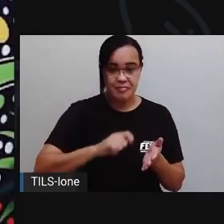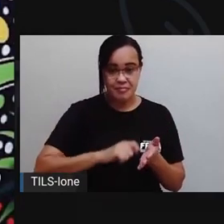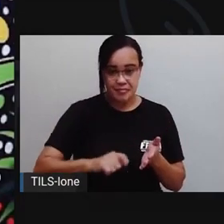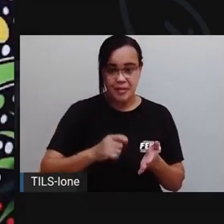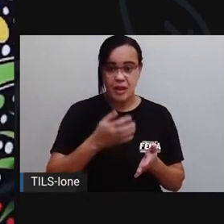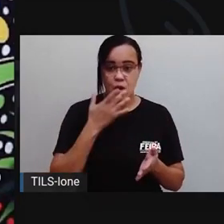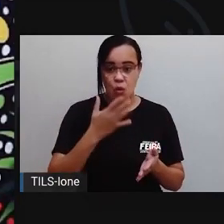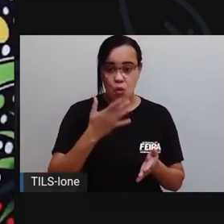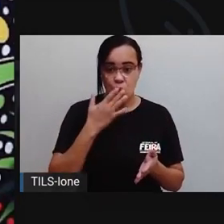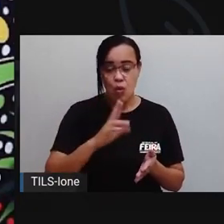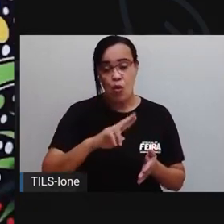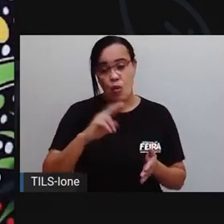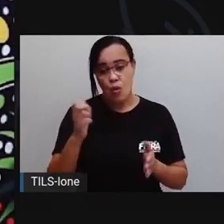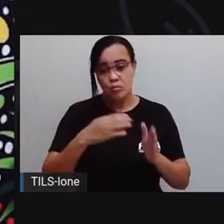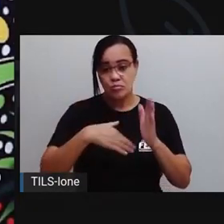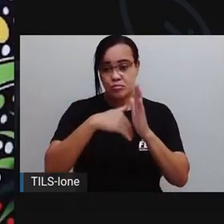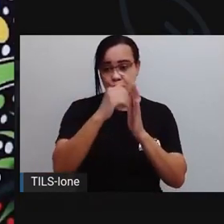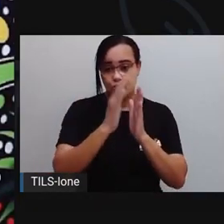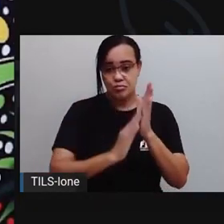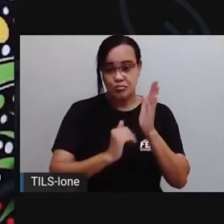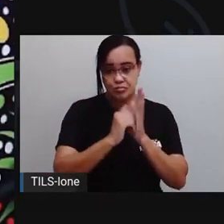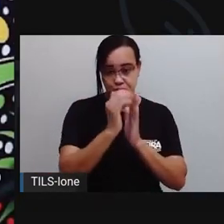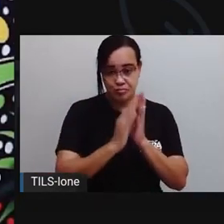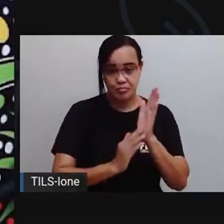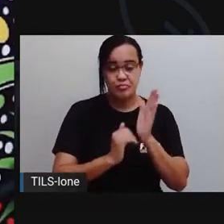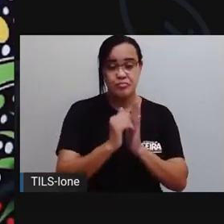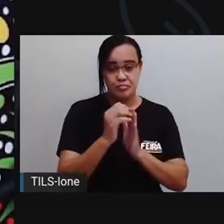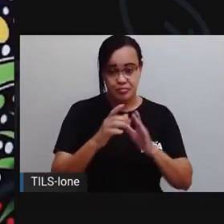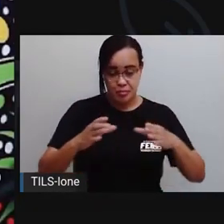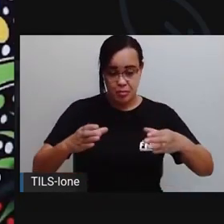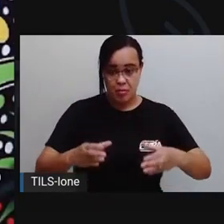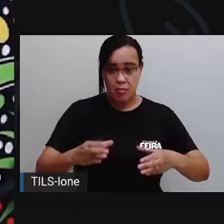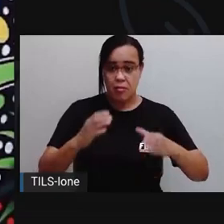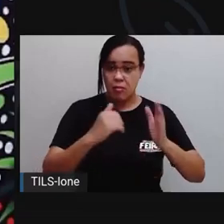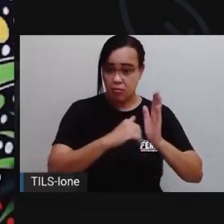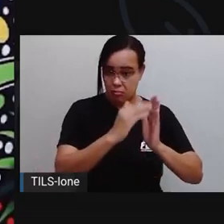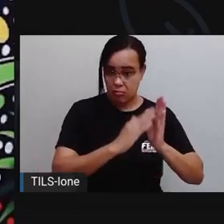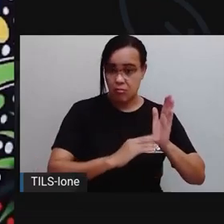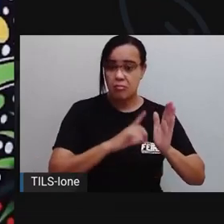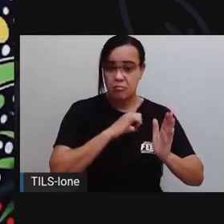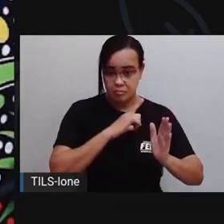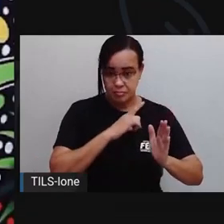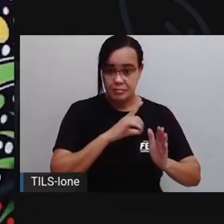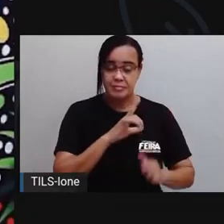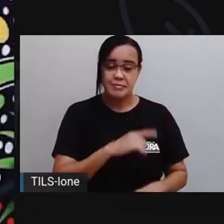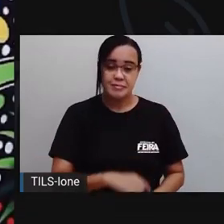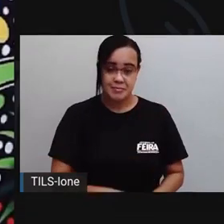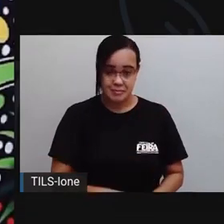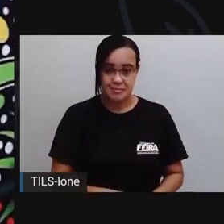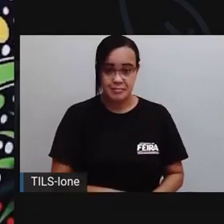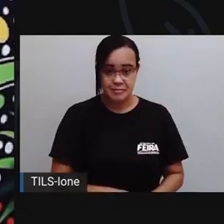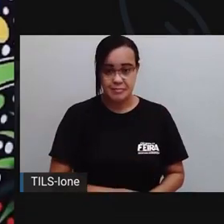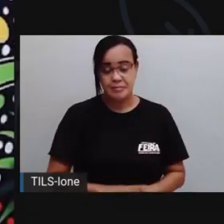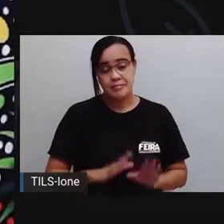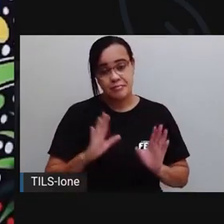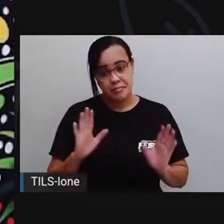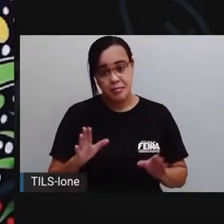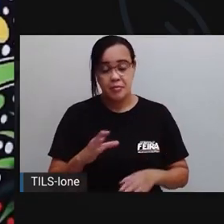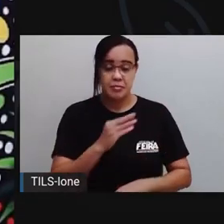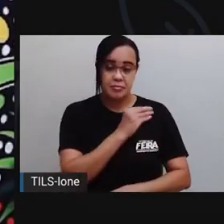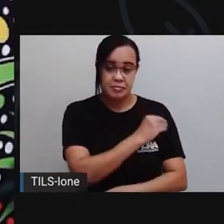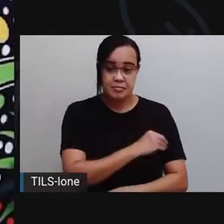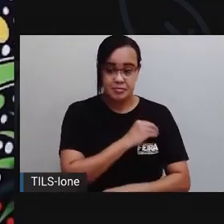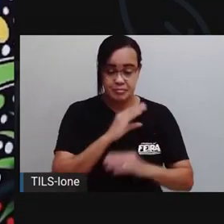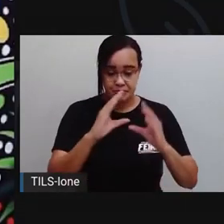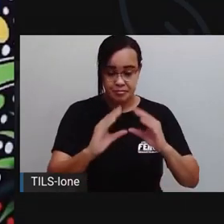tecido, caso o local onde você vai fazer a customização, né, seja um tecido de algodão, né? A canetinha